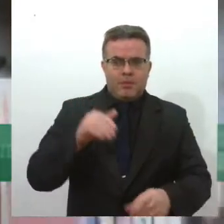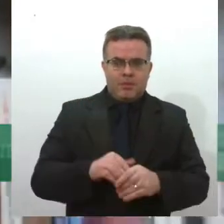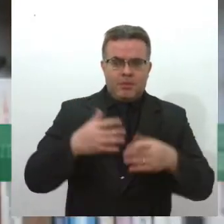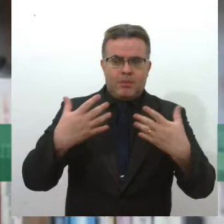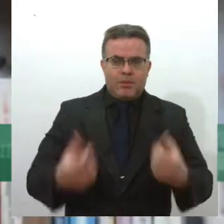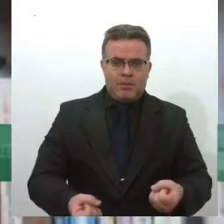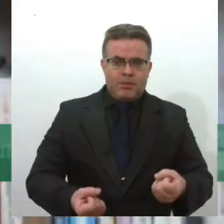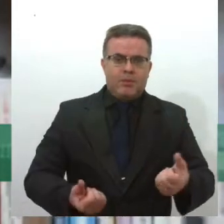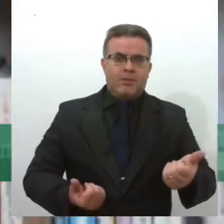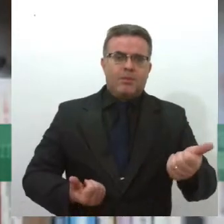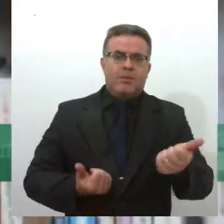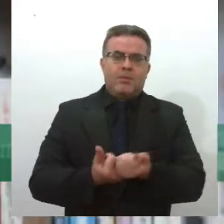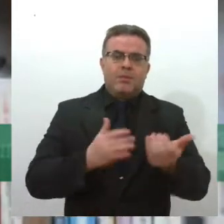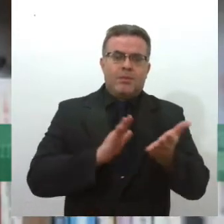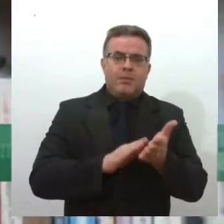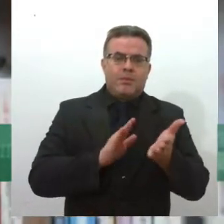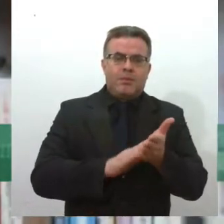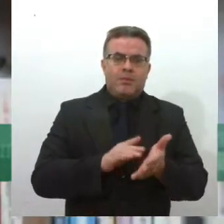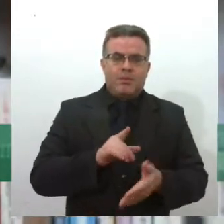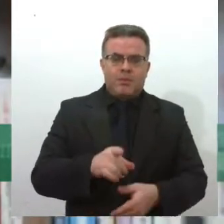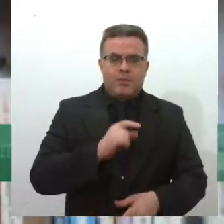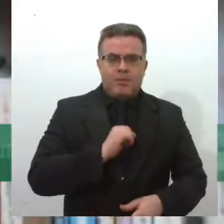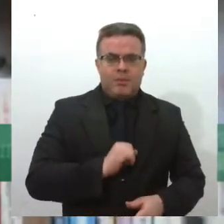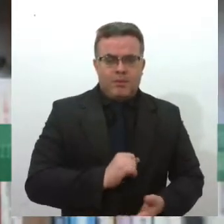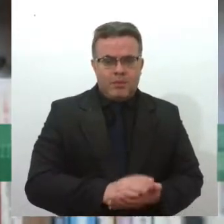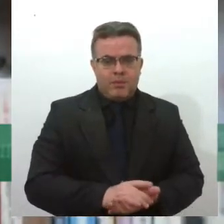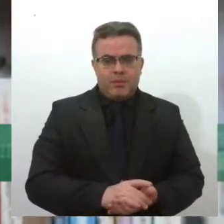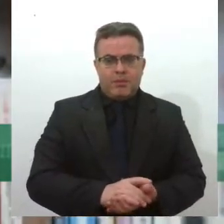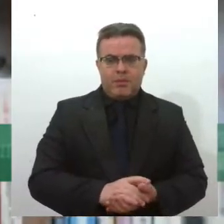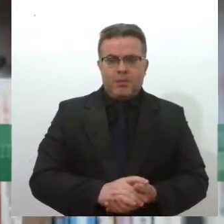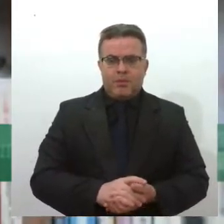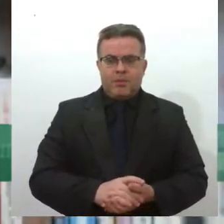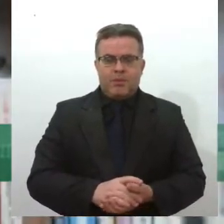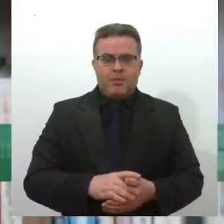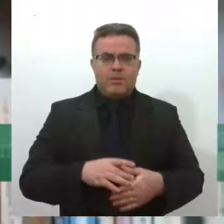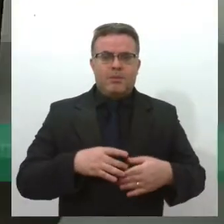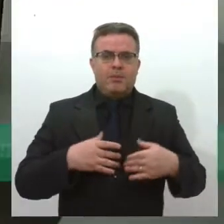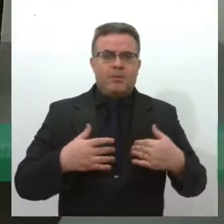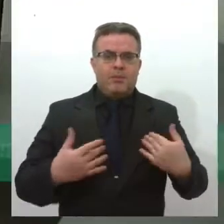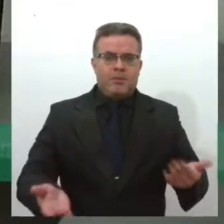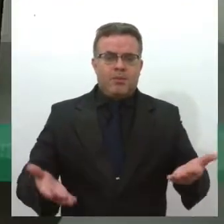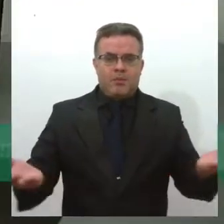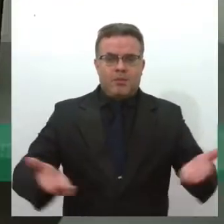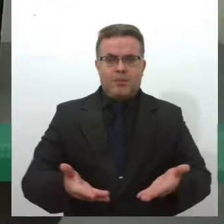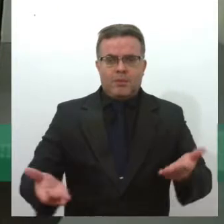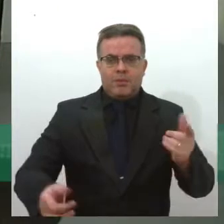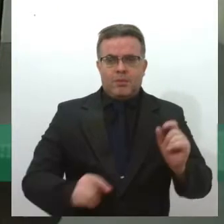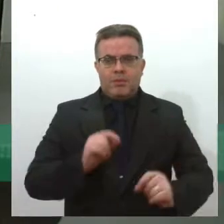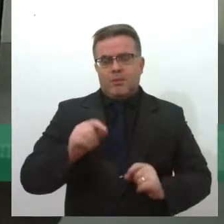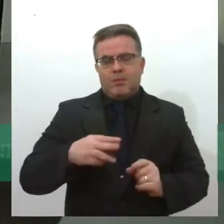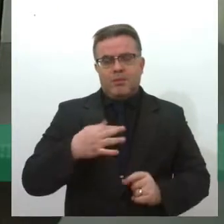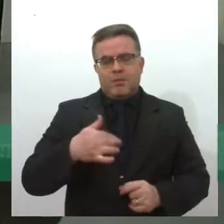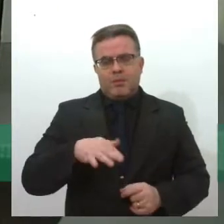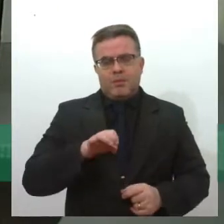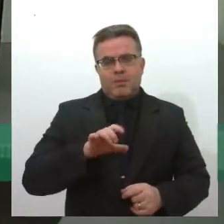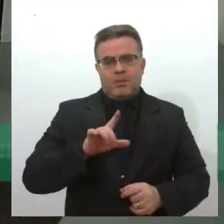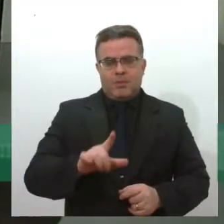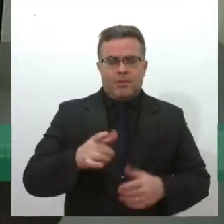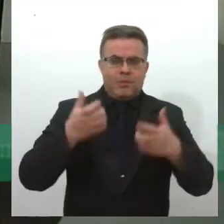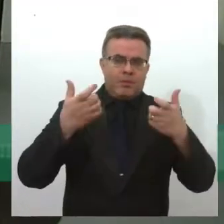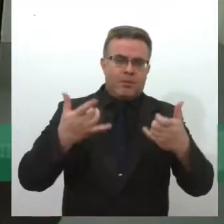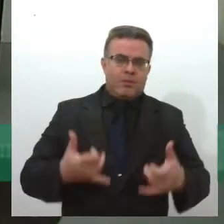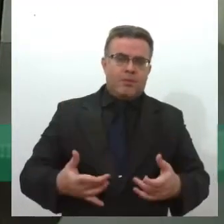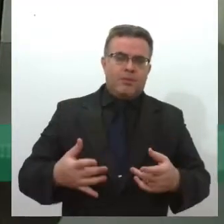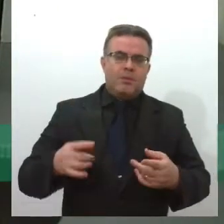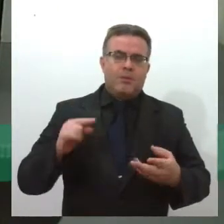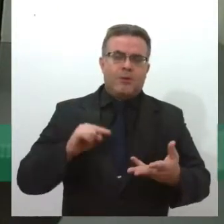favor e aplaudiu essa iniciativa. Eu passo agora para Manuel, né? Entre as questões polêmicas aí,